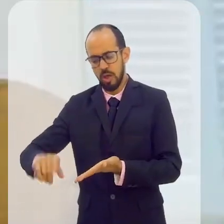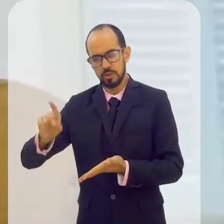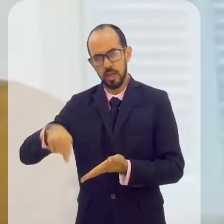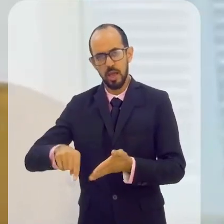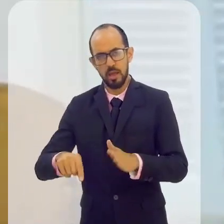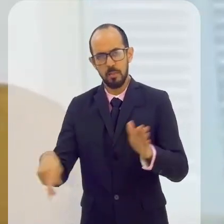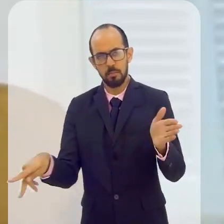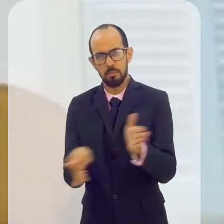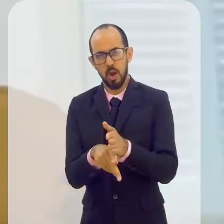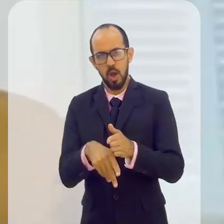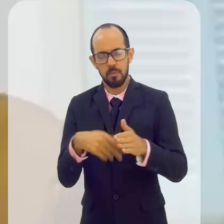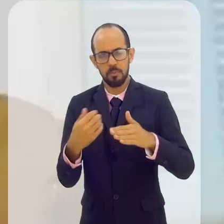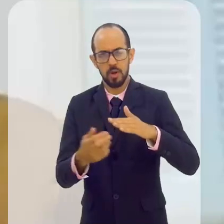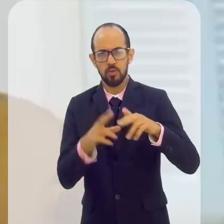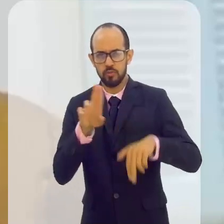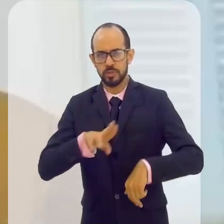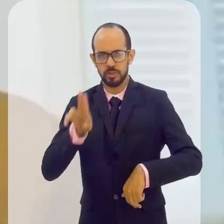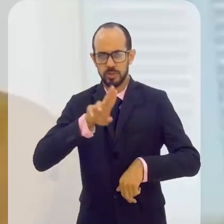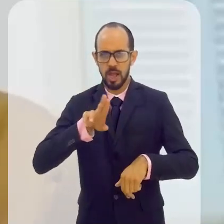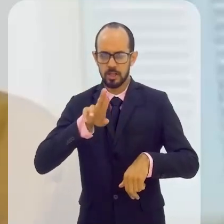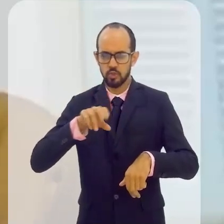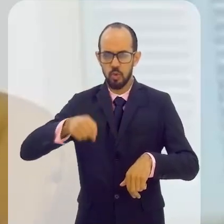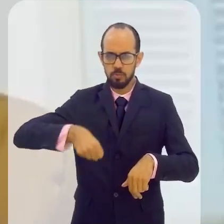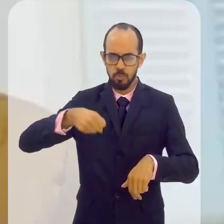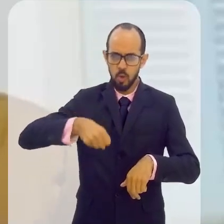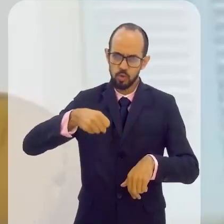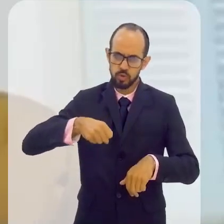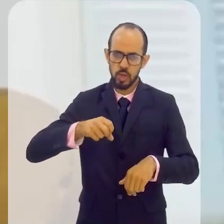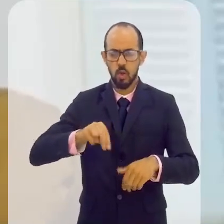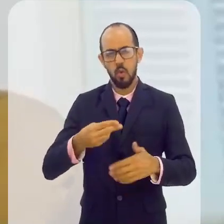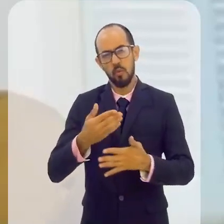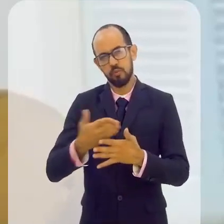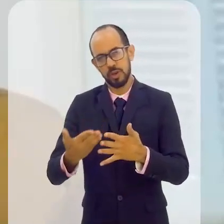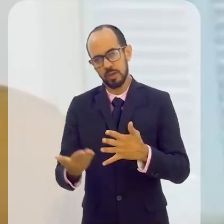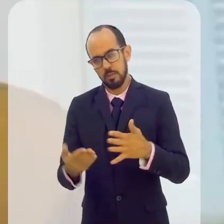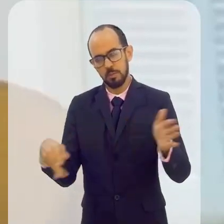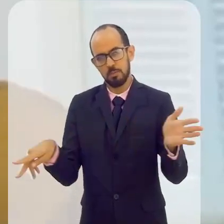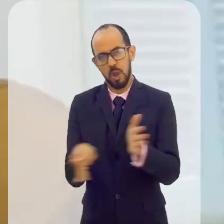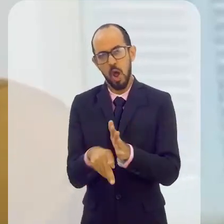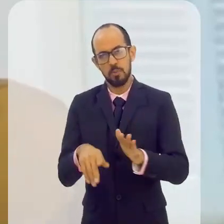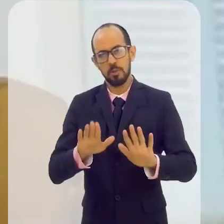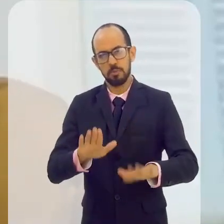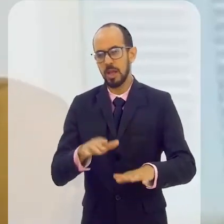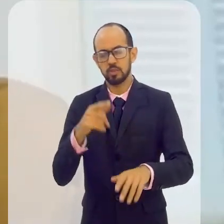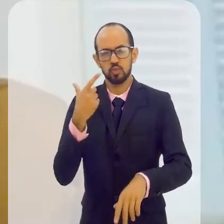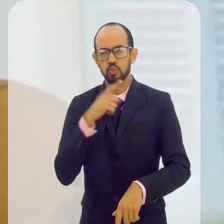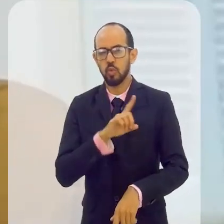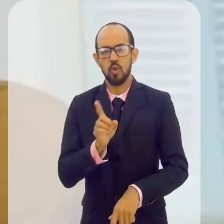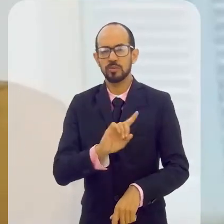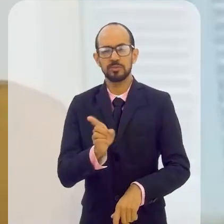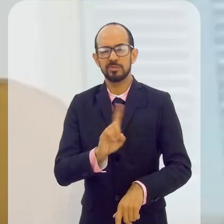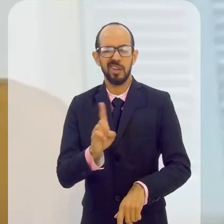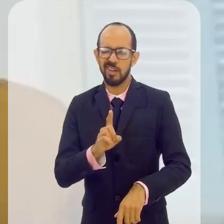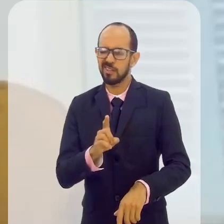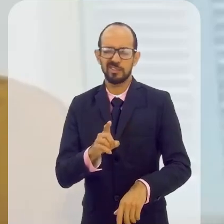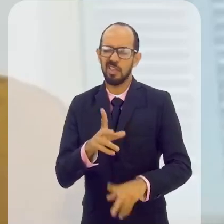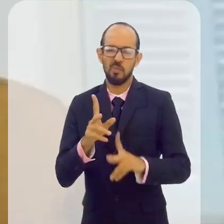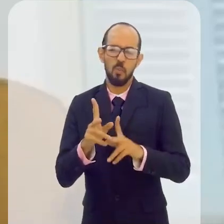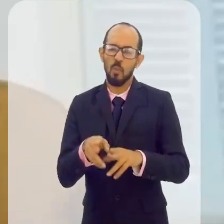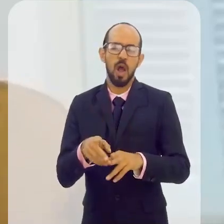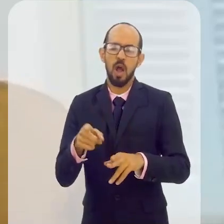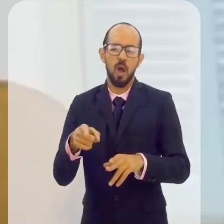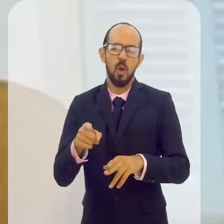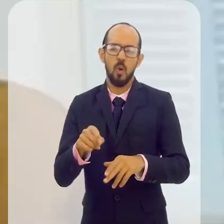próprias instituições, através de bolsas reembolsáveis, financiamento próprio, mas não chega, né, ao montante